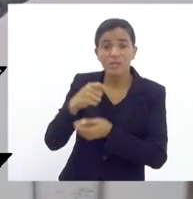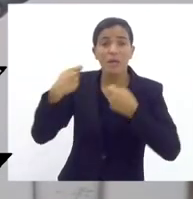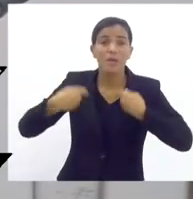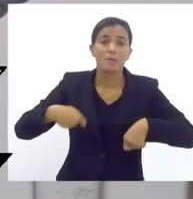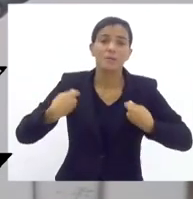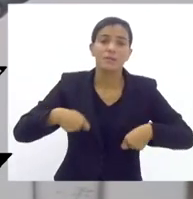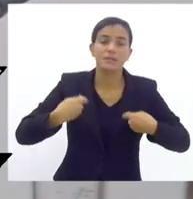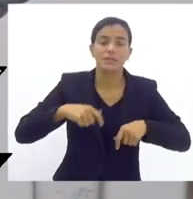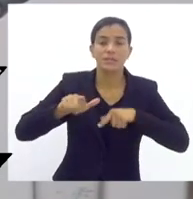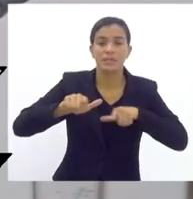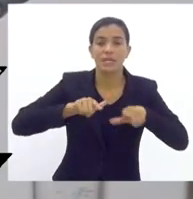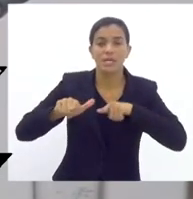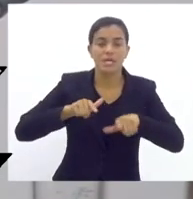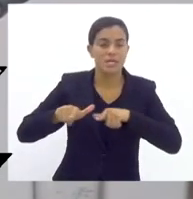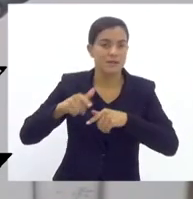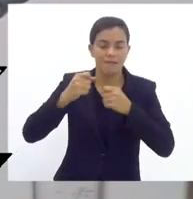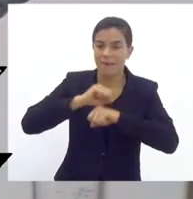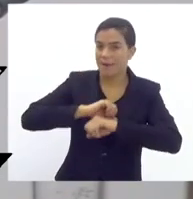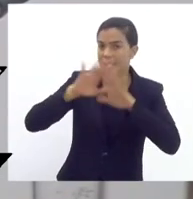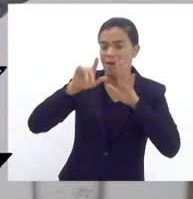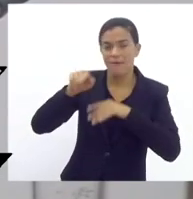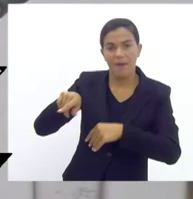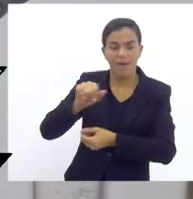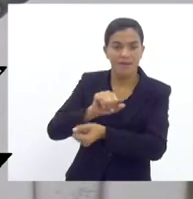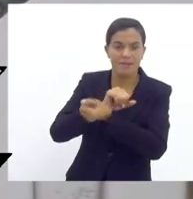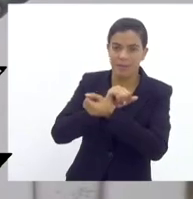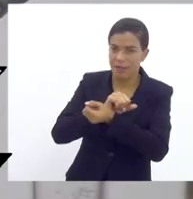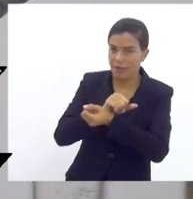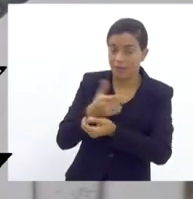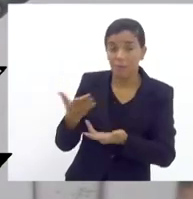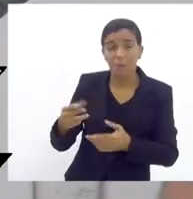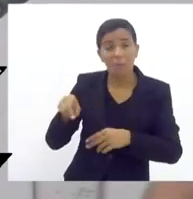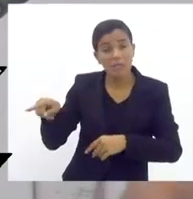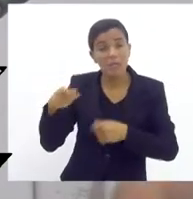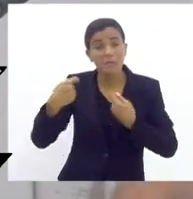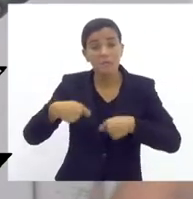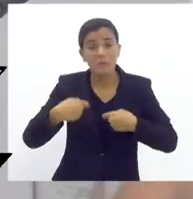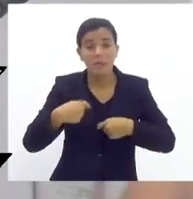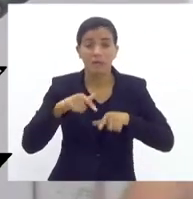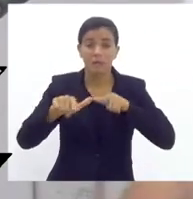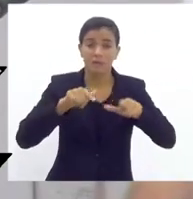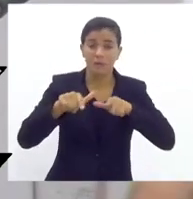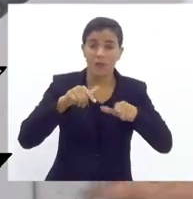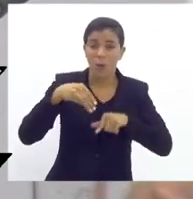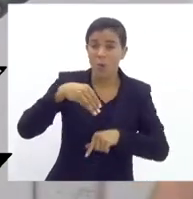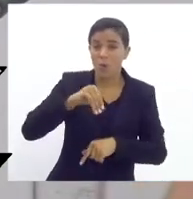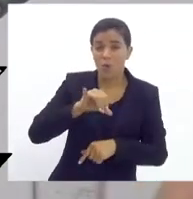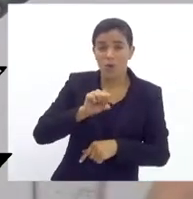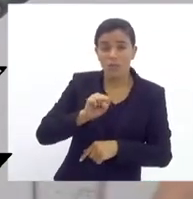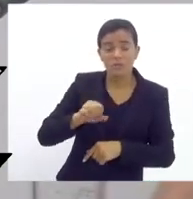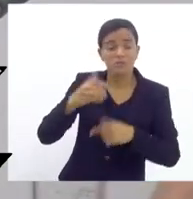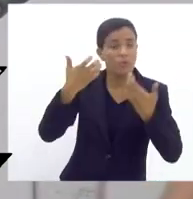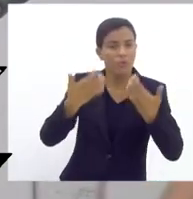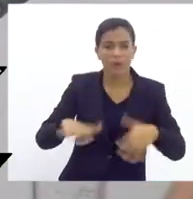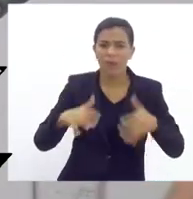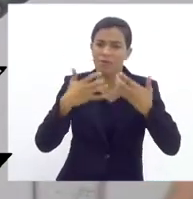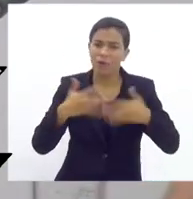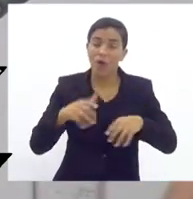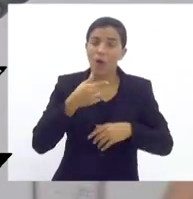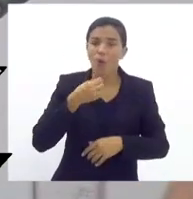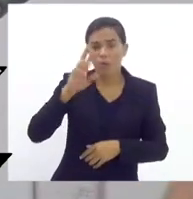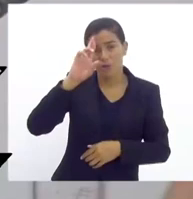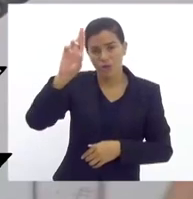Esse trabalho já tava Claro é um trabalho escravo mas estava precisando quanto o Moisés não quer ir o dono da